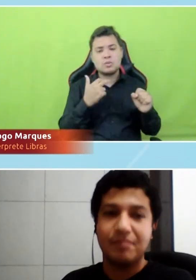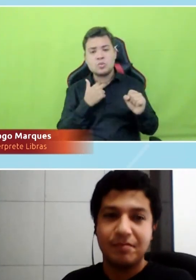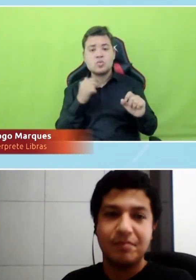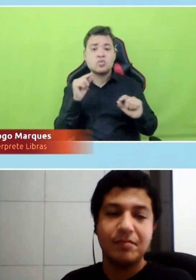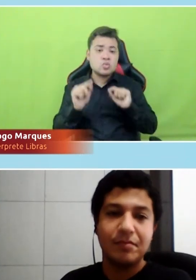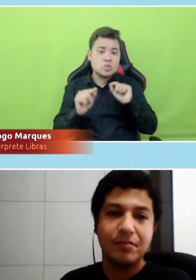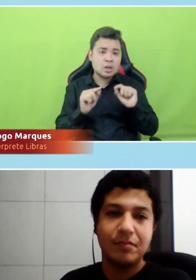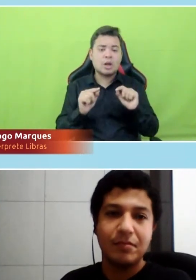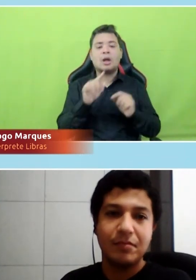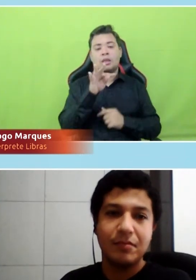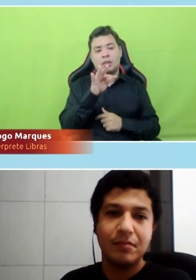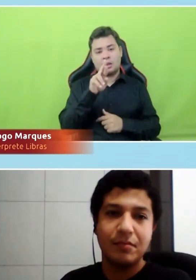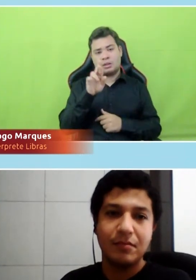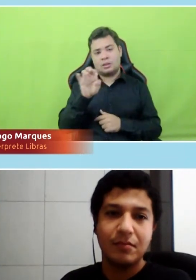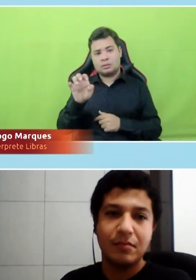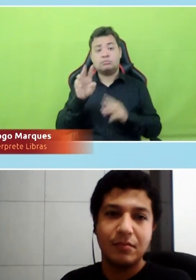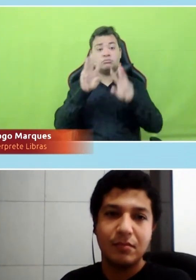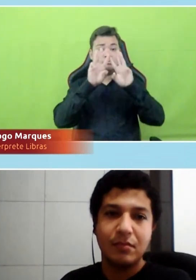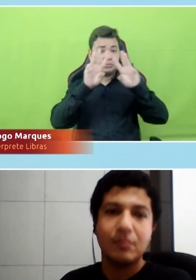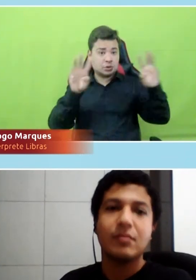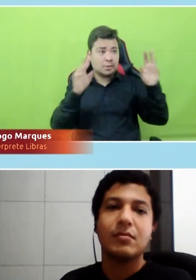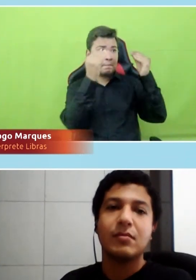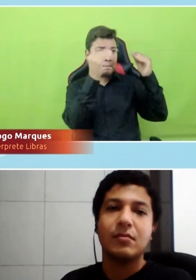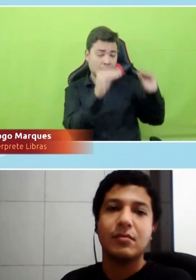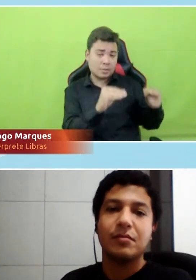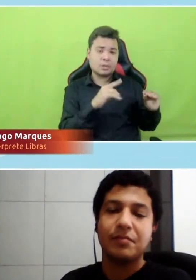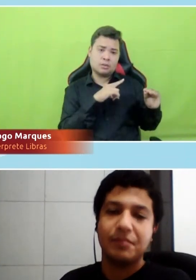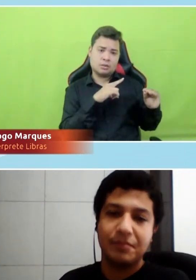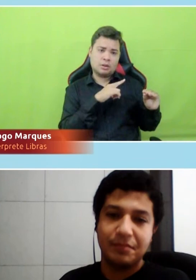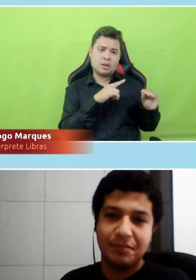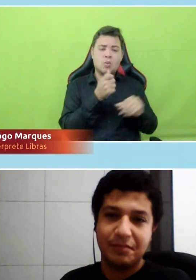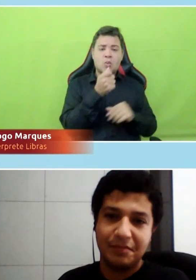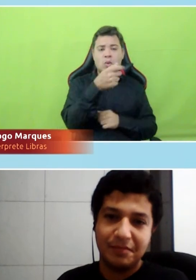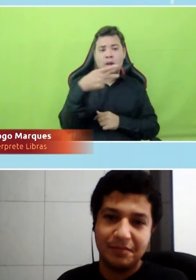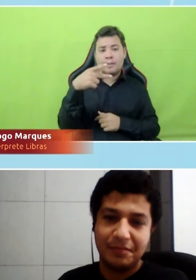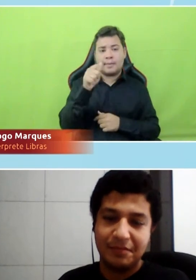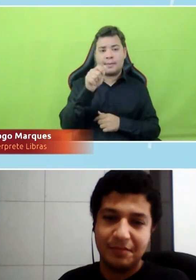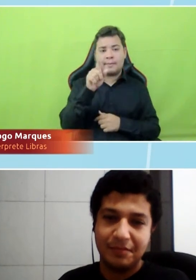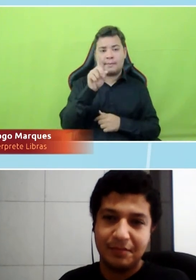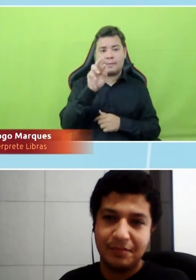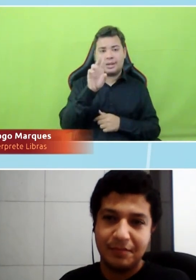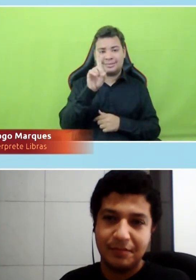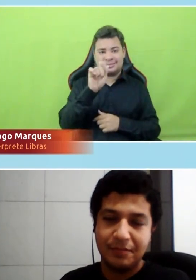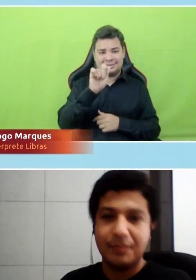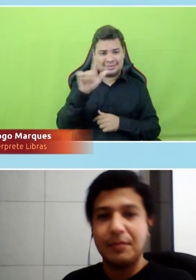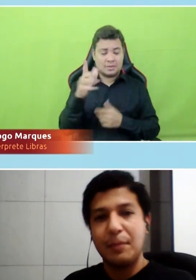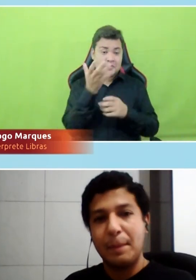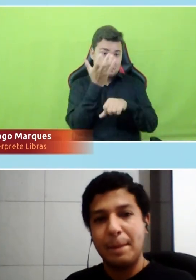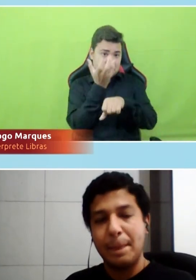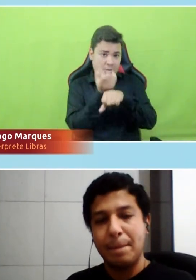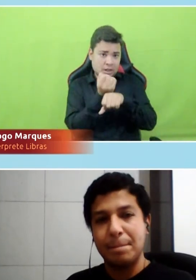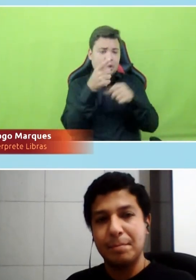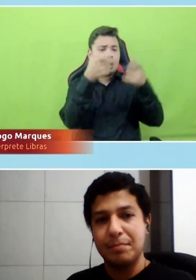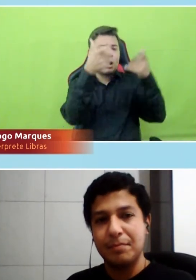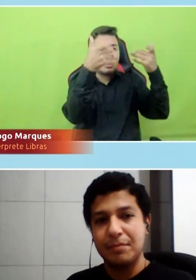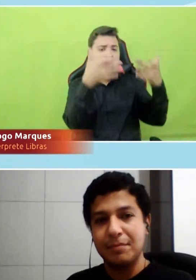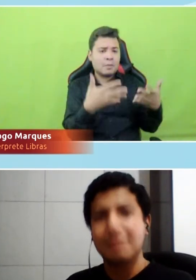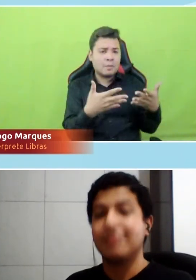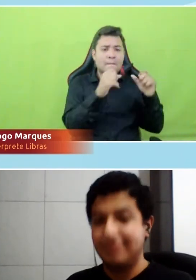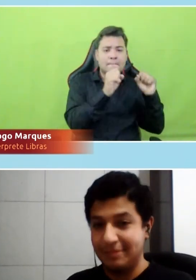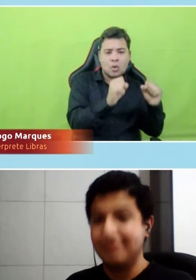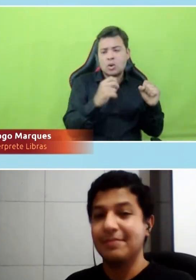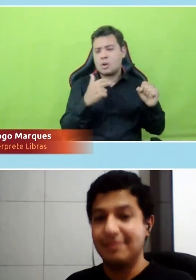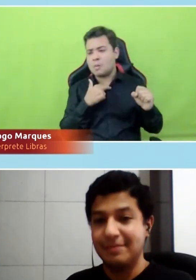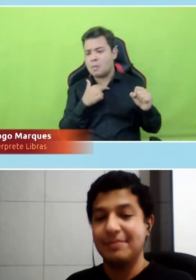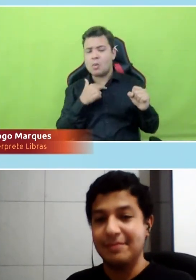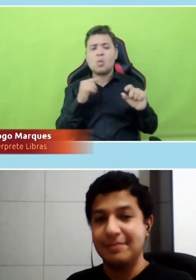e busca pelo aplicativo Pardal para saber o que é irregularidade, o que não é irregularidade, e faça você, né, a sua parte como cidadão